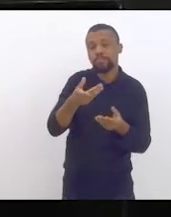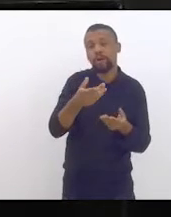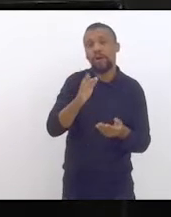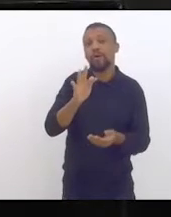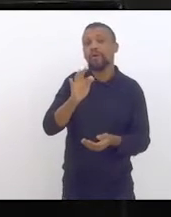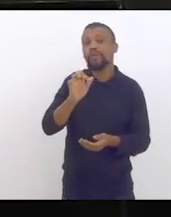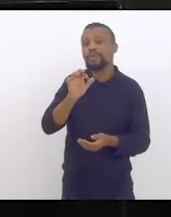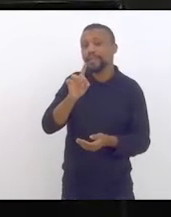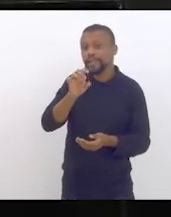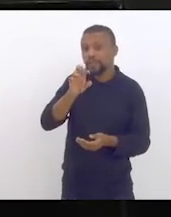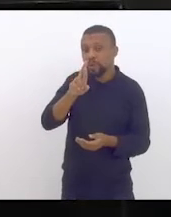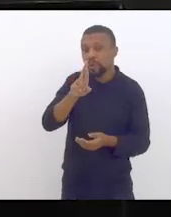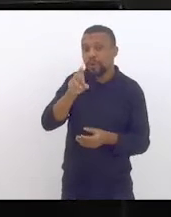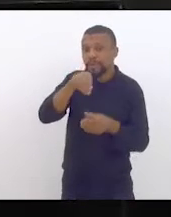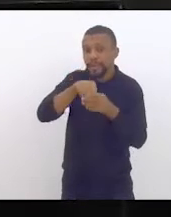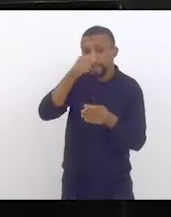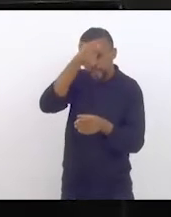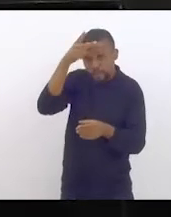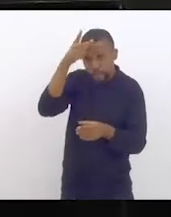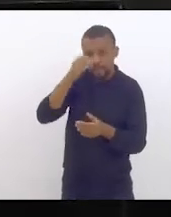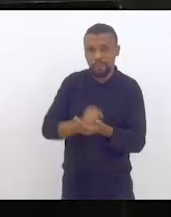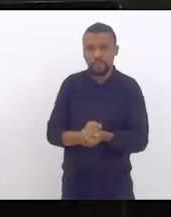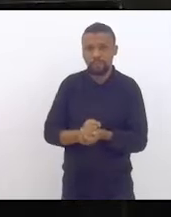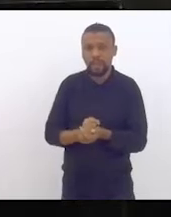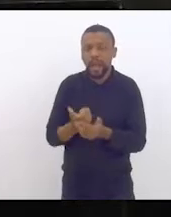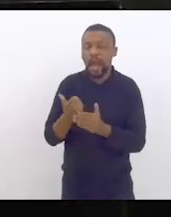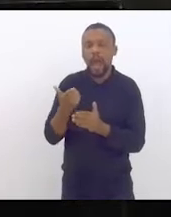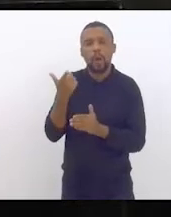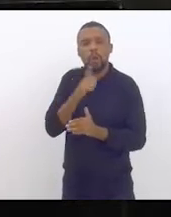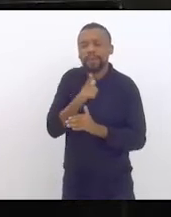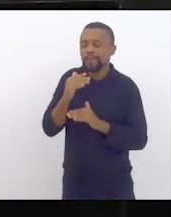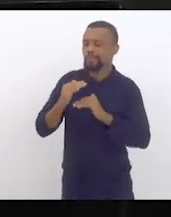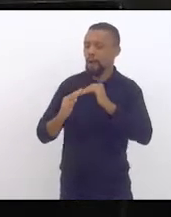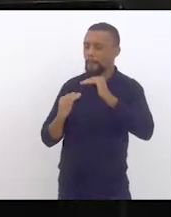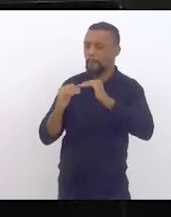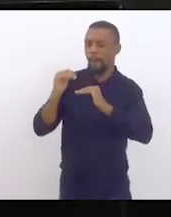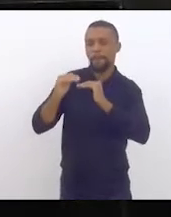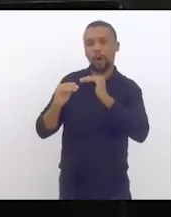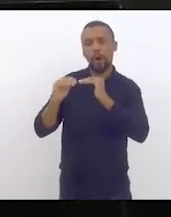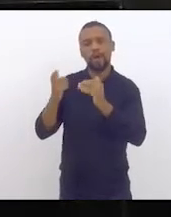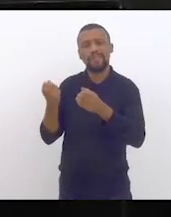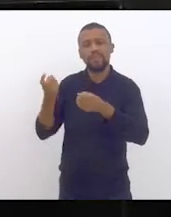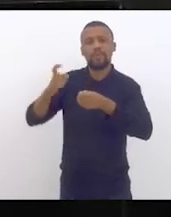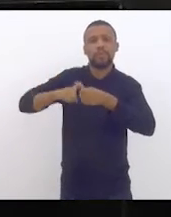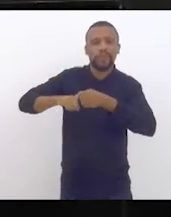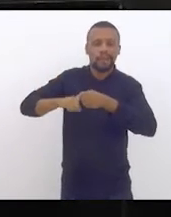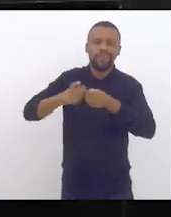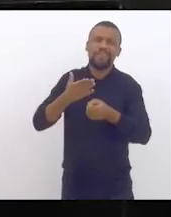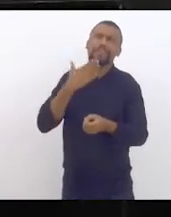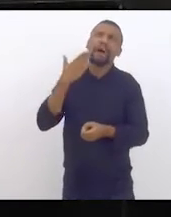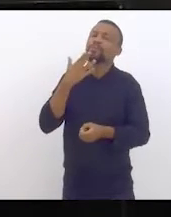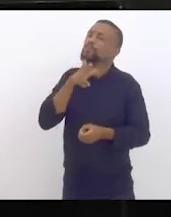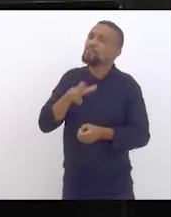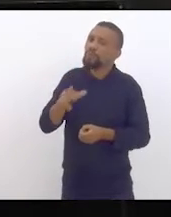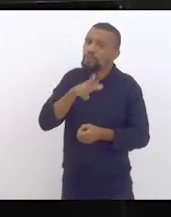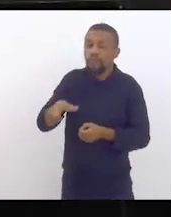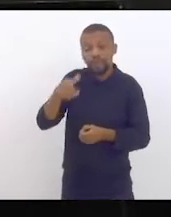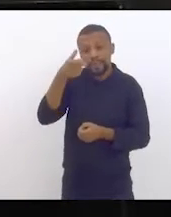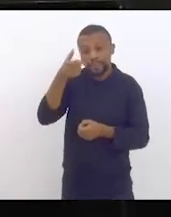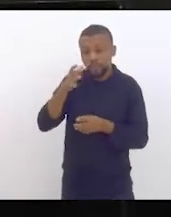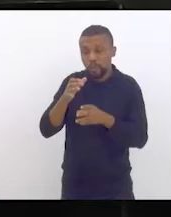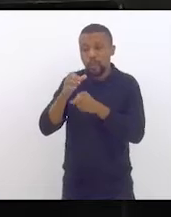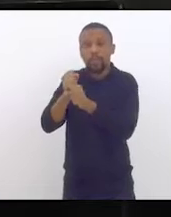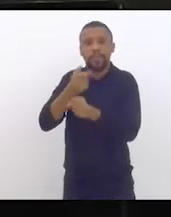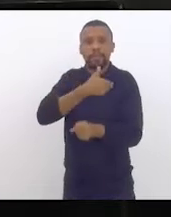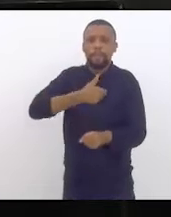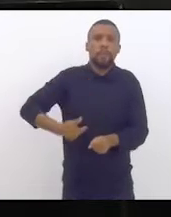não foi fácil o trabalho da reconstrução das Finanças Públicas do município de Angra dos Reis e quando eu